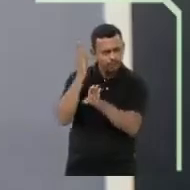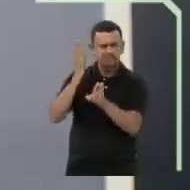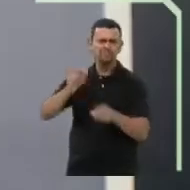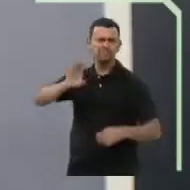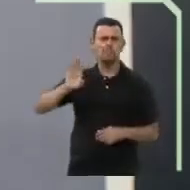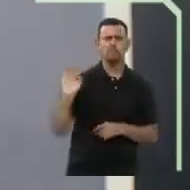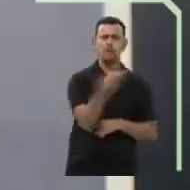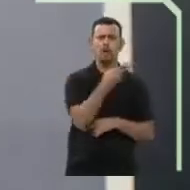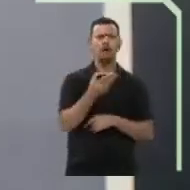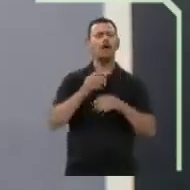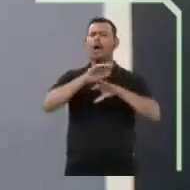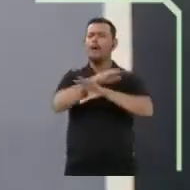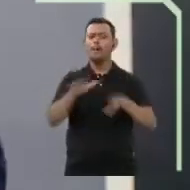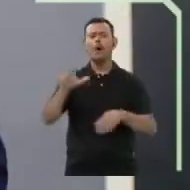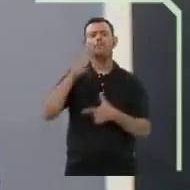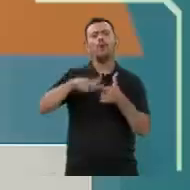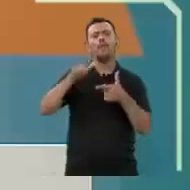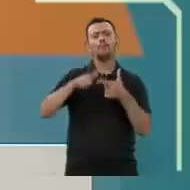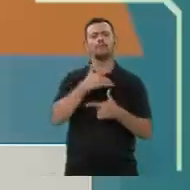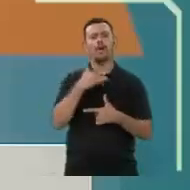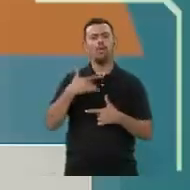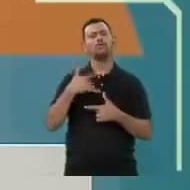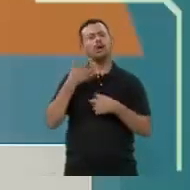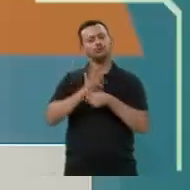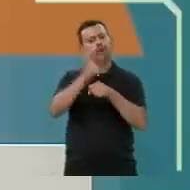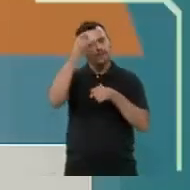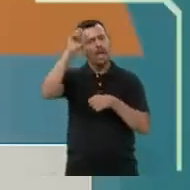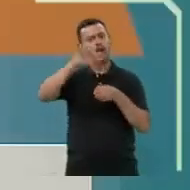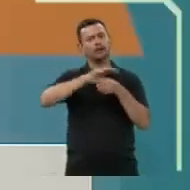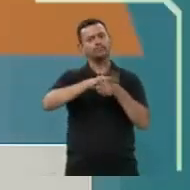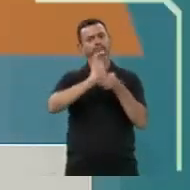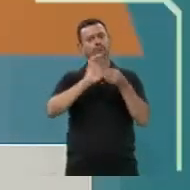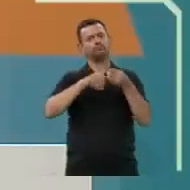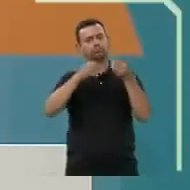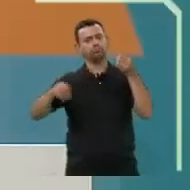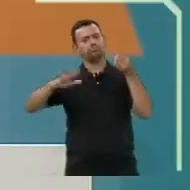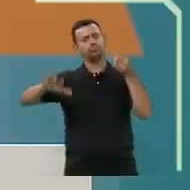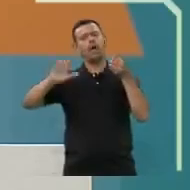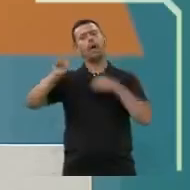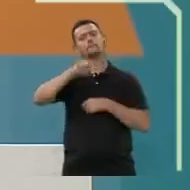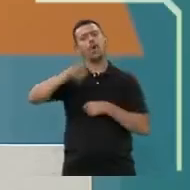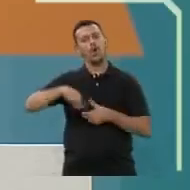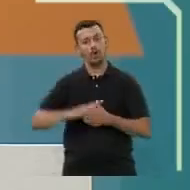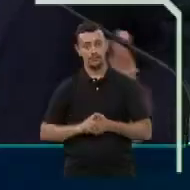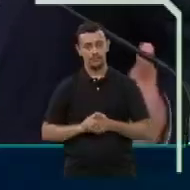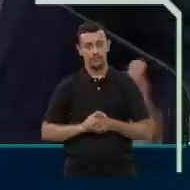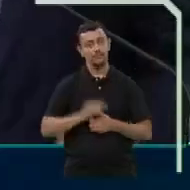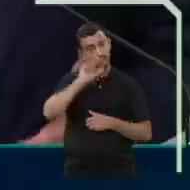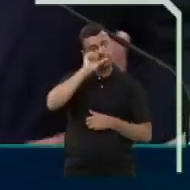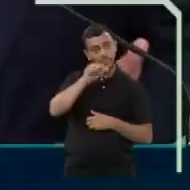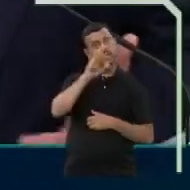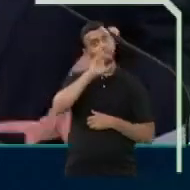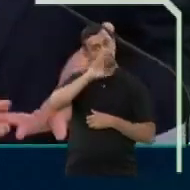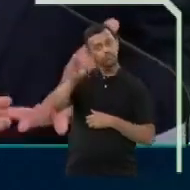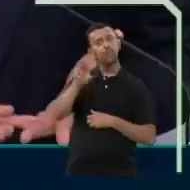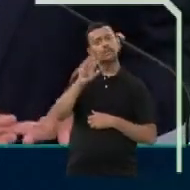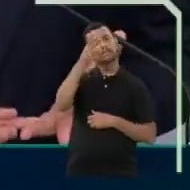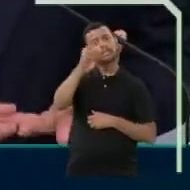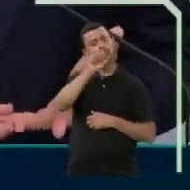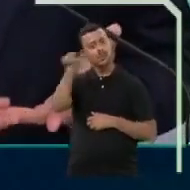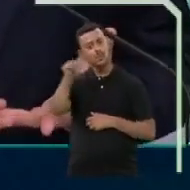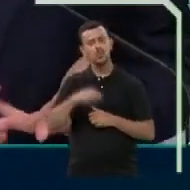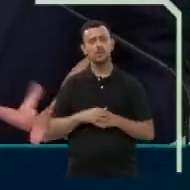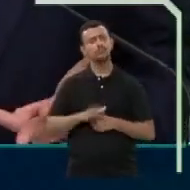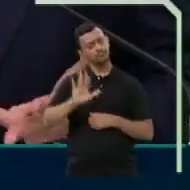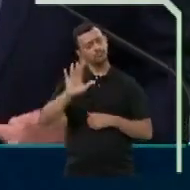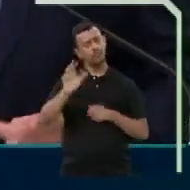o problema de saúde no Brasil com saneamento. A sua réplica, Geraldo Alckmin, em 30 segundos. Olha, saneamento é saúde